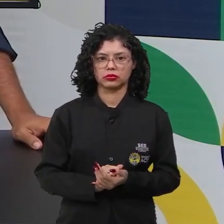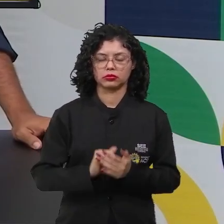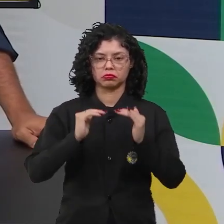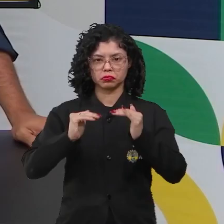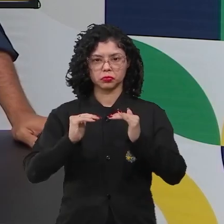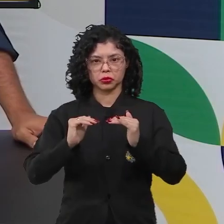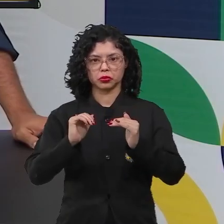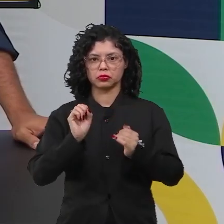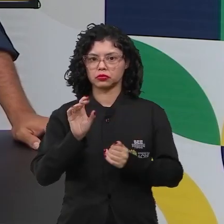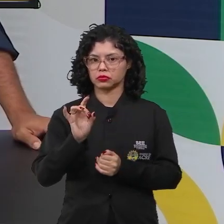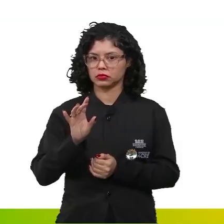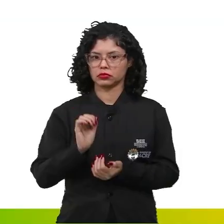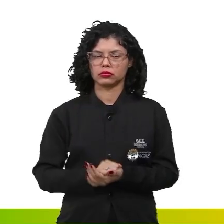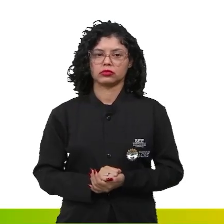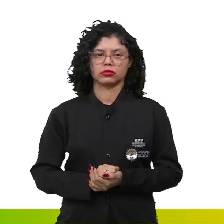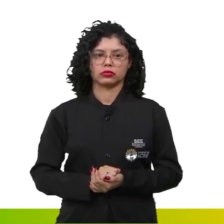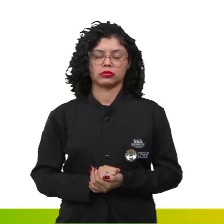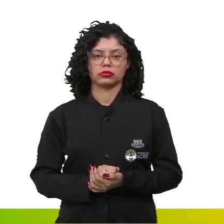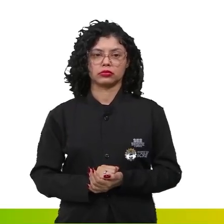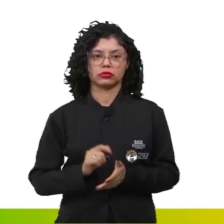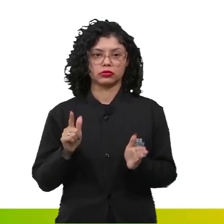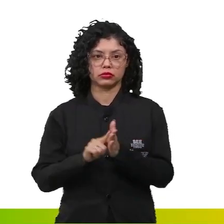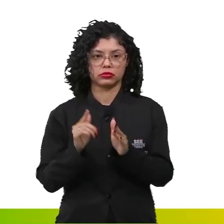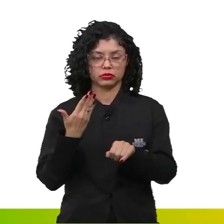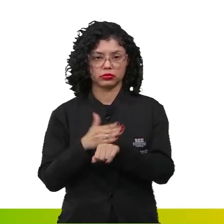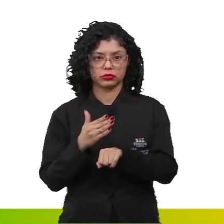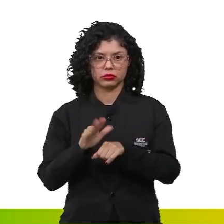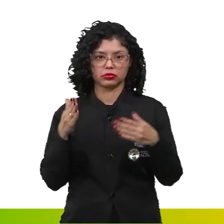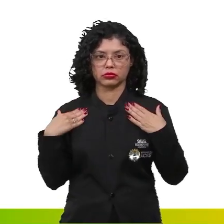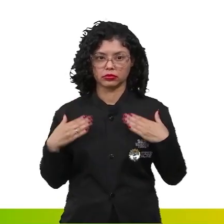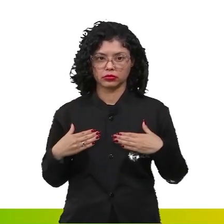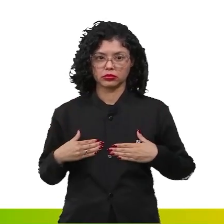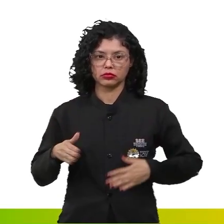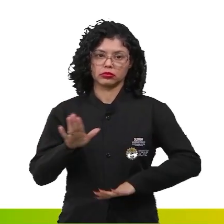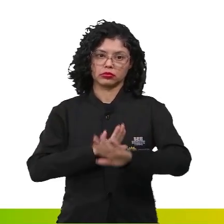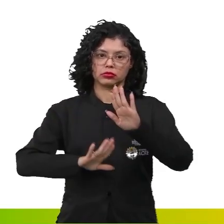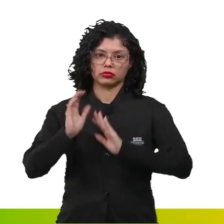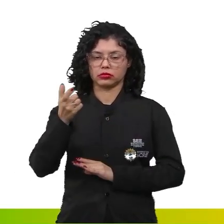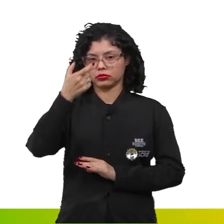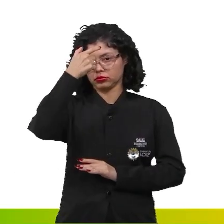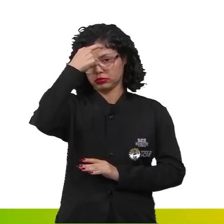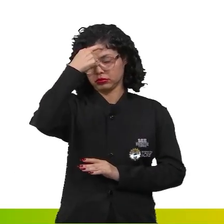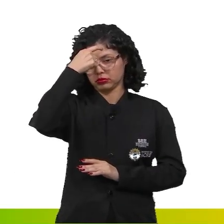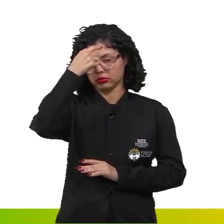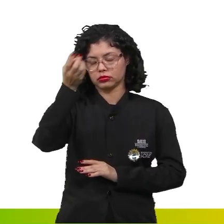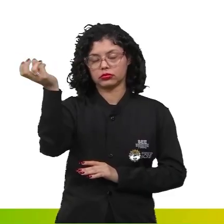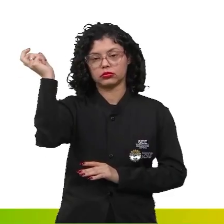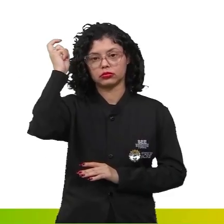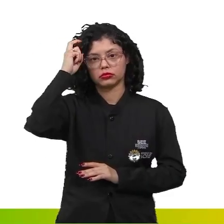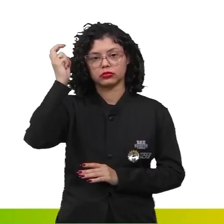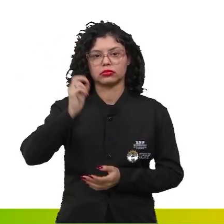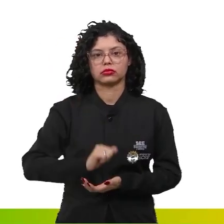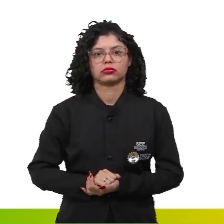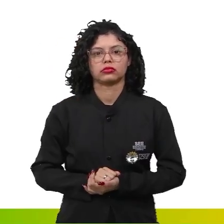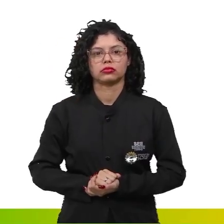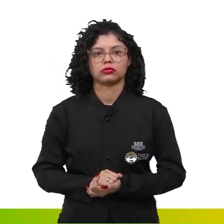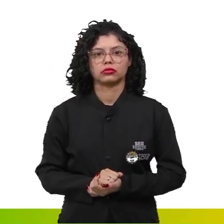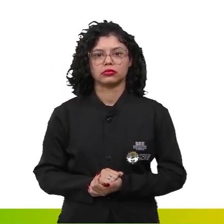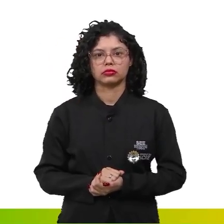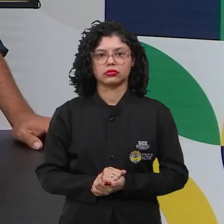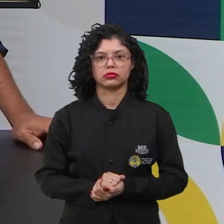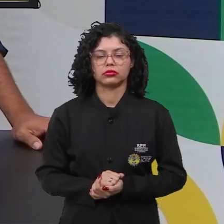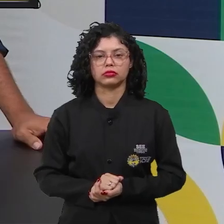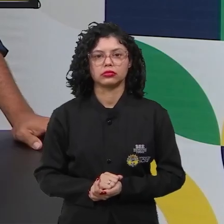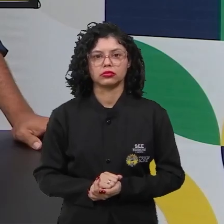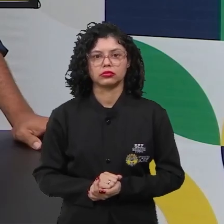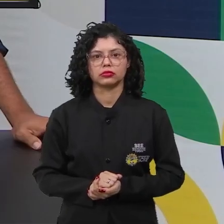Rendimento, é isso? Alternativa B. O papel das práticas corporais na preservação de memórias e